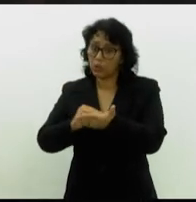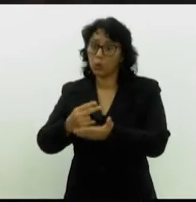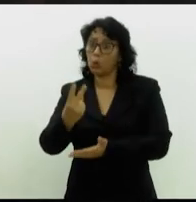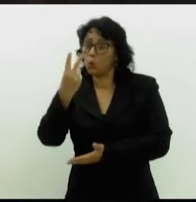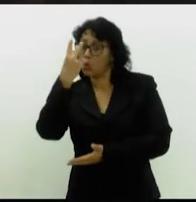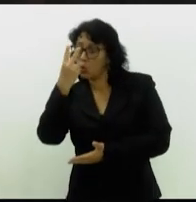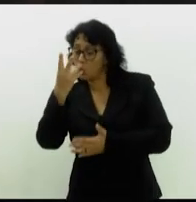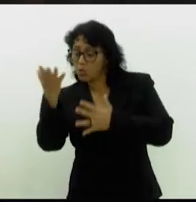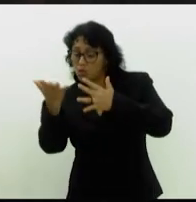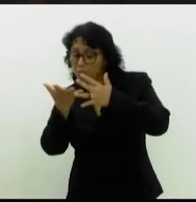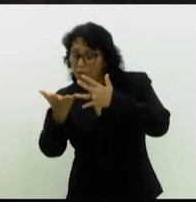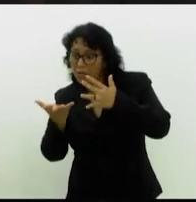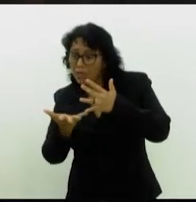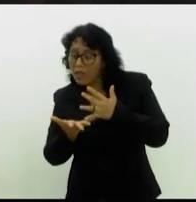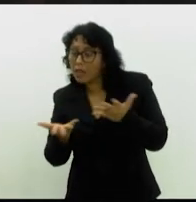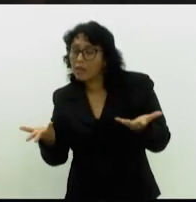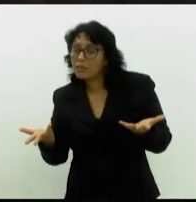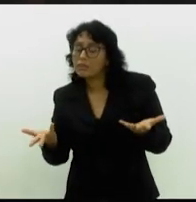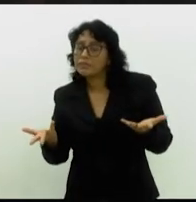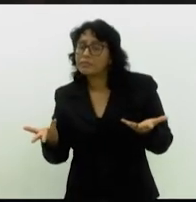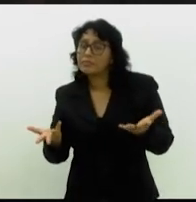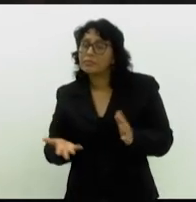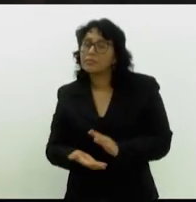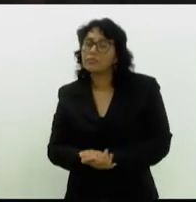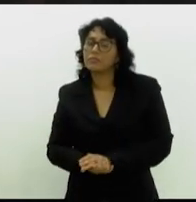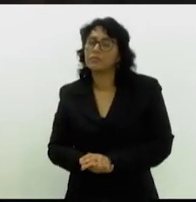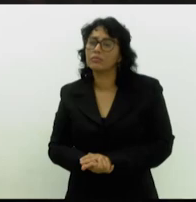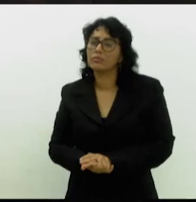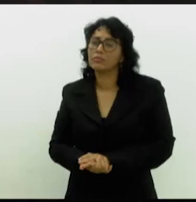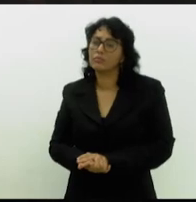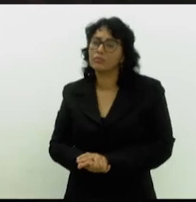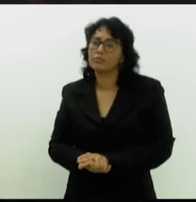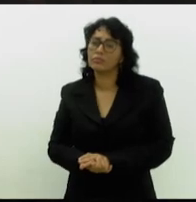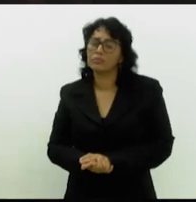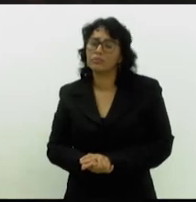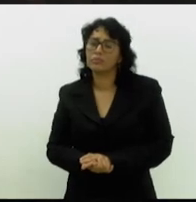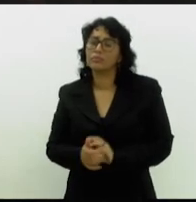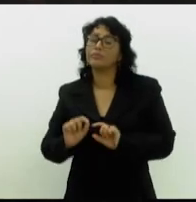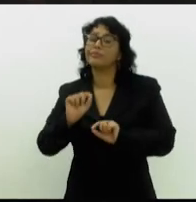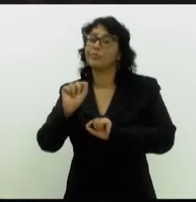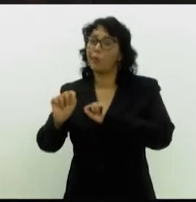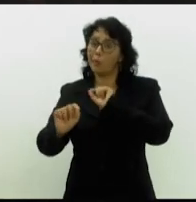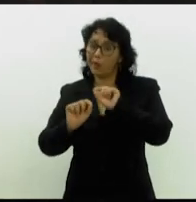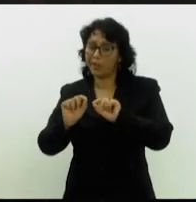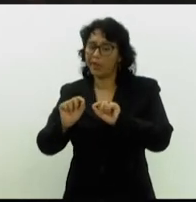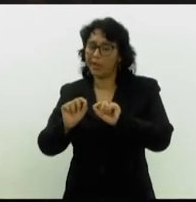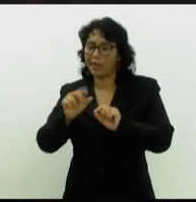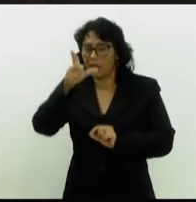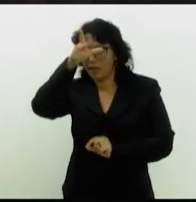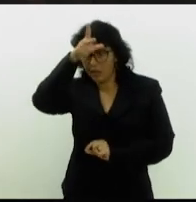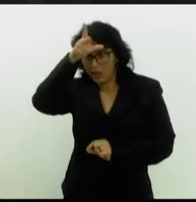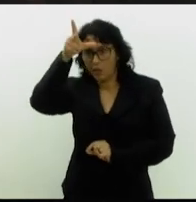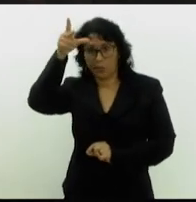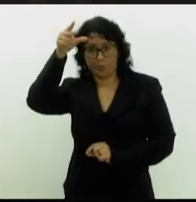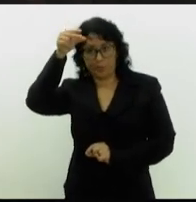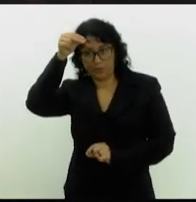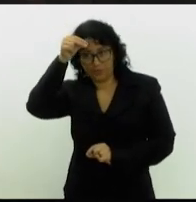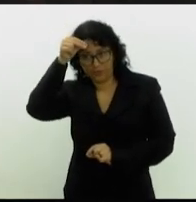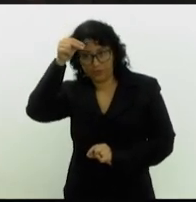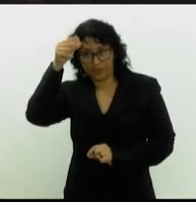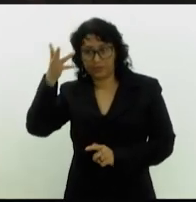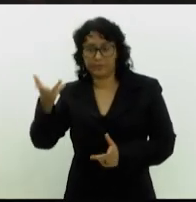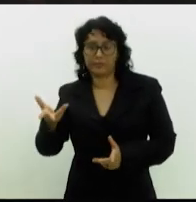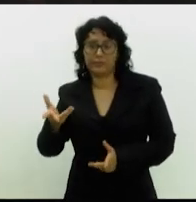me nesse íe o o chefe do Poder Executivo mandou aqui para casa